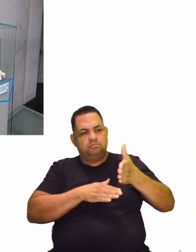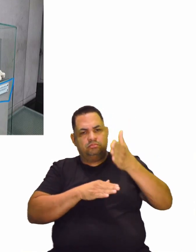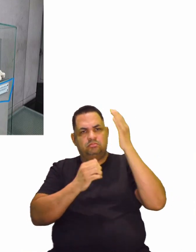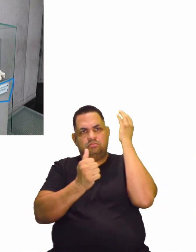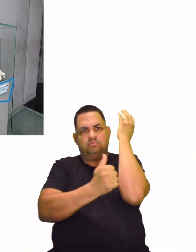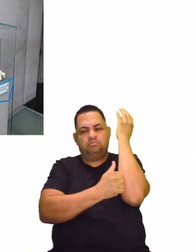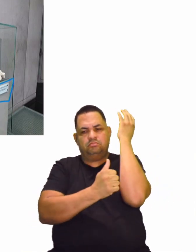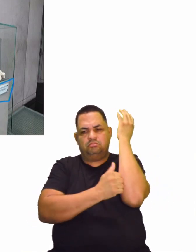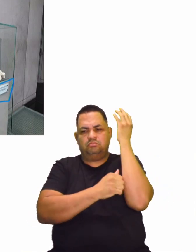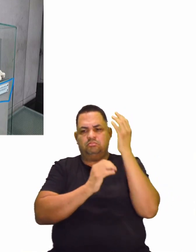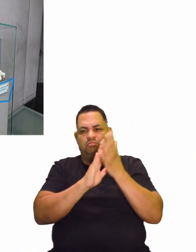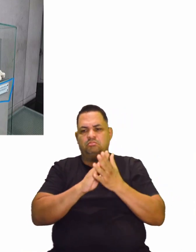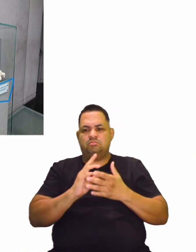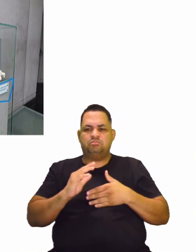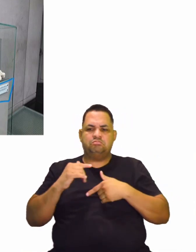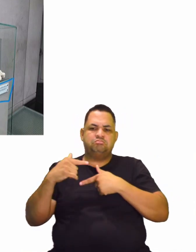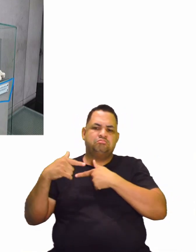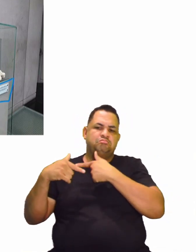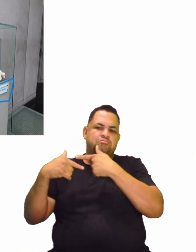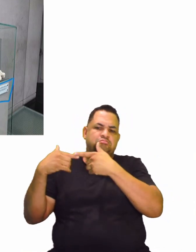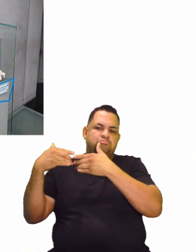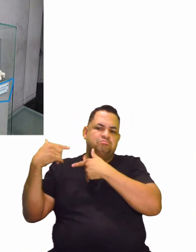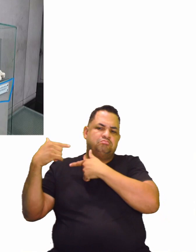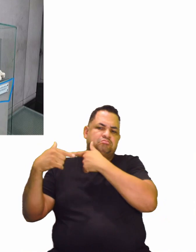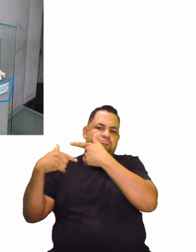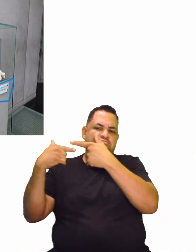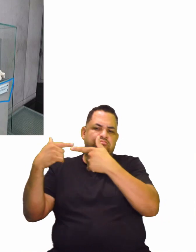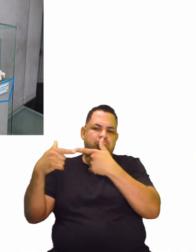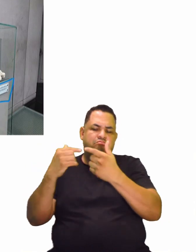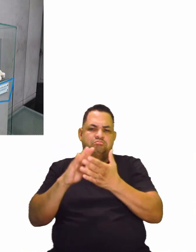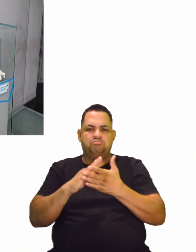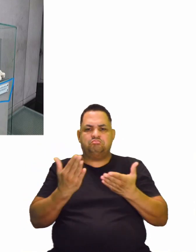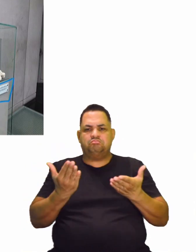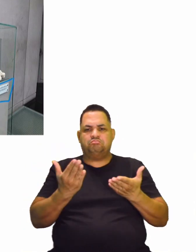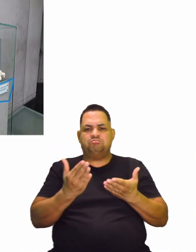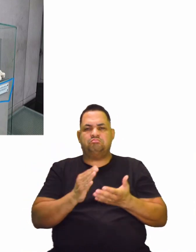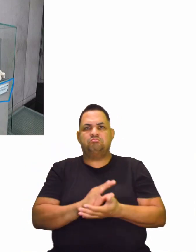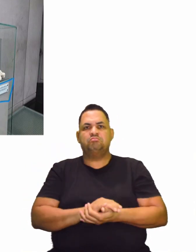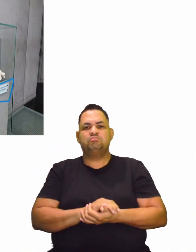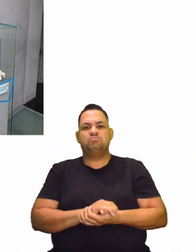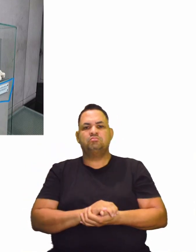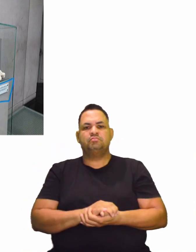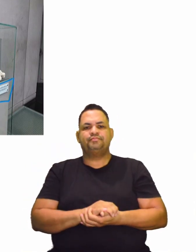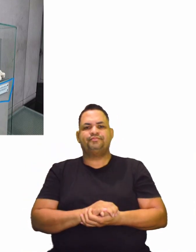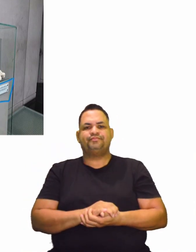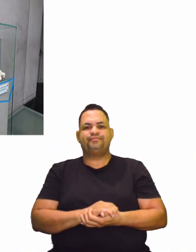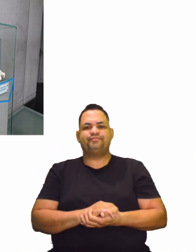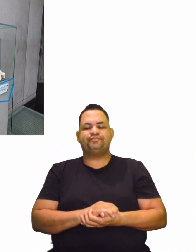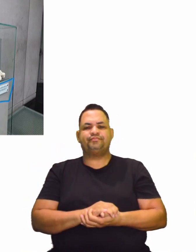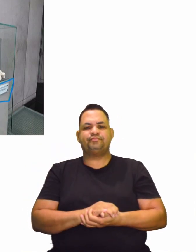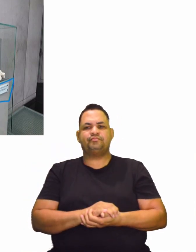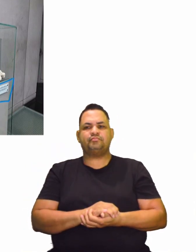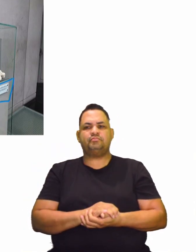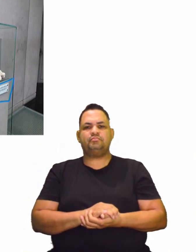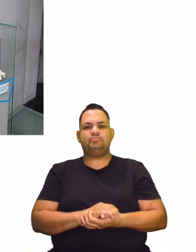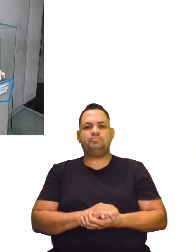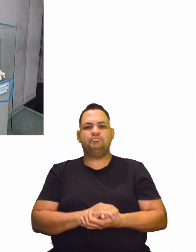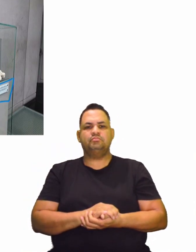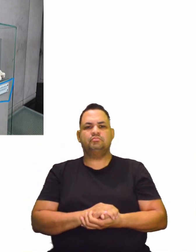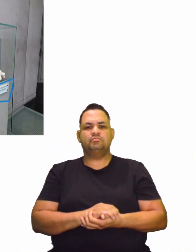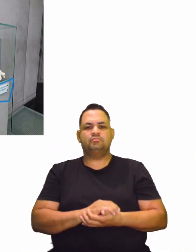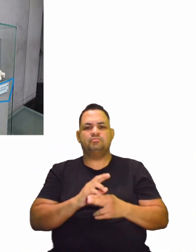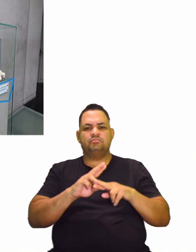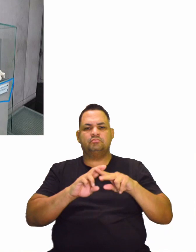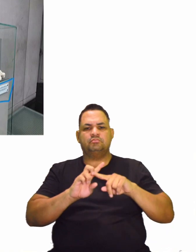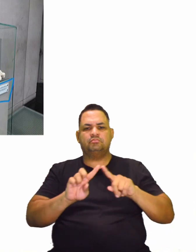ao tempo. Então, fez com que o mundo pudesse conhecer o trabalho realizado pelos pintores, né, devido a isso. Porém, eles